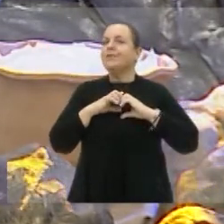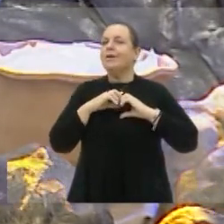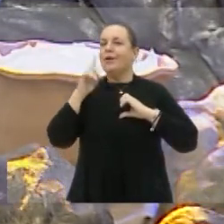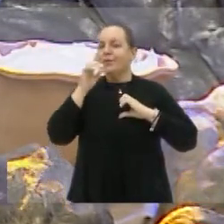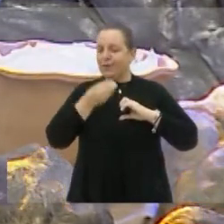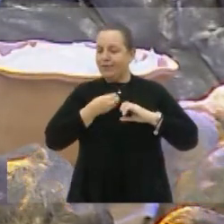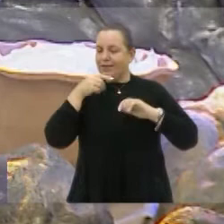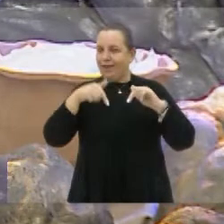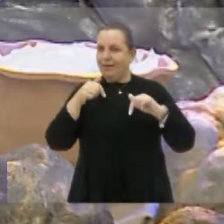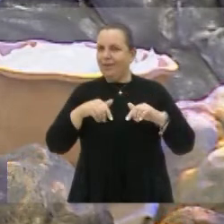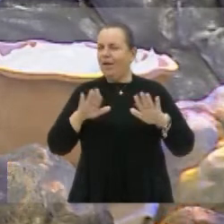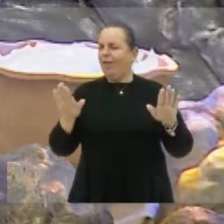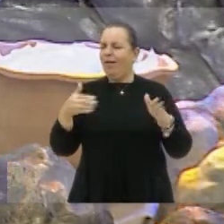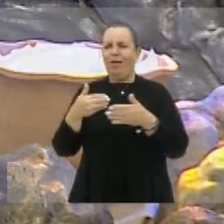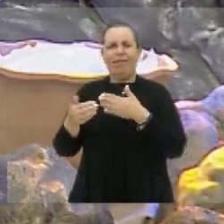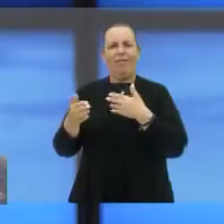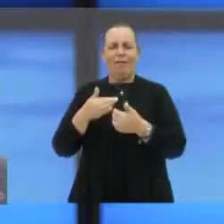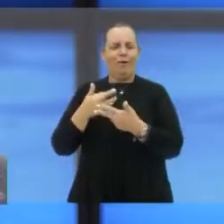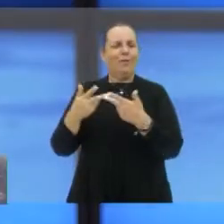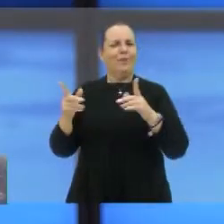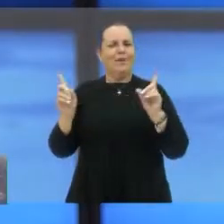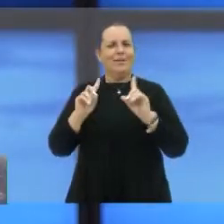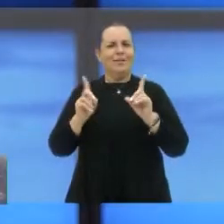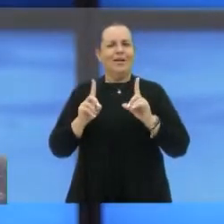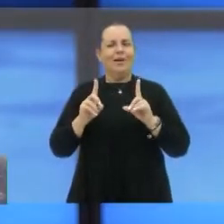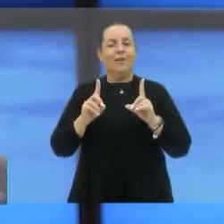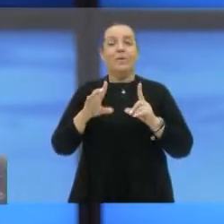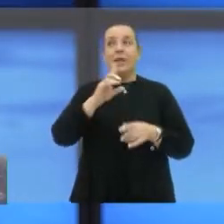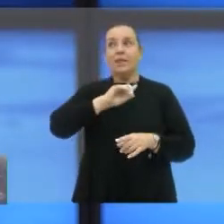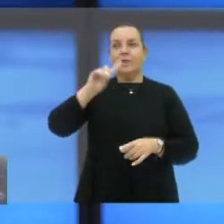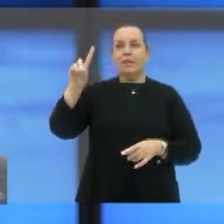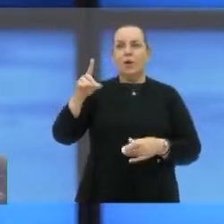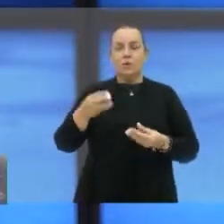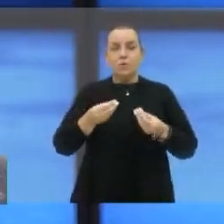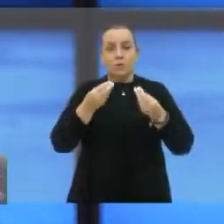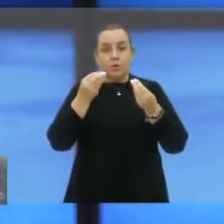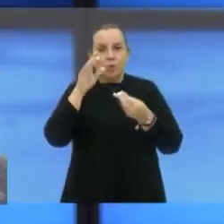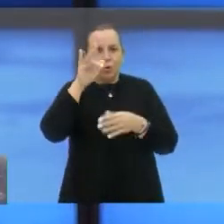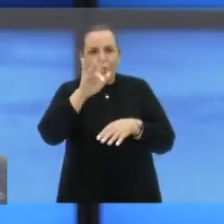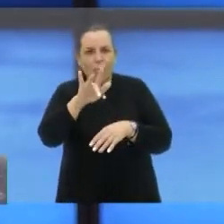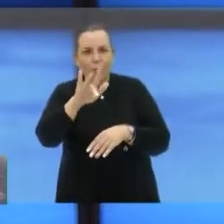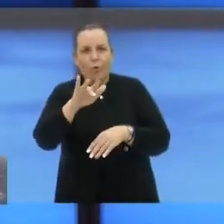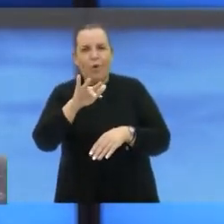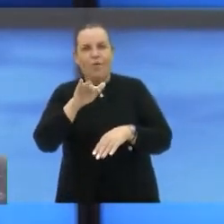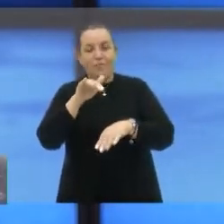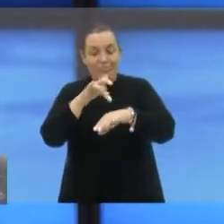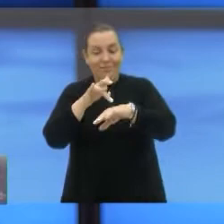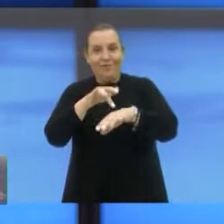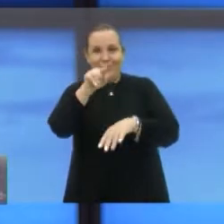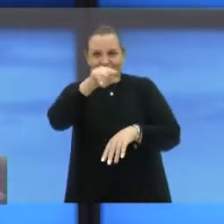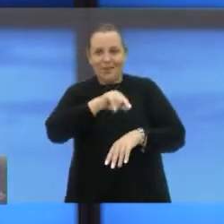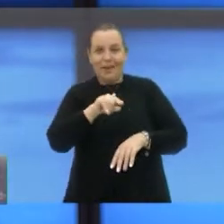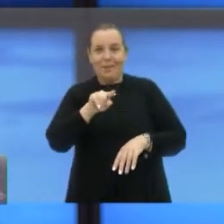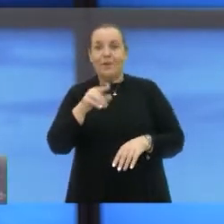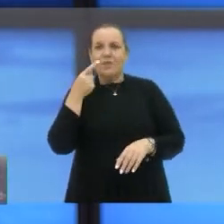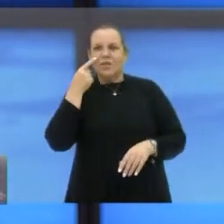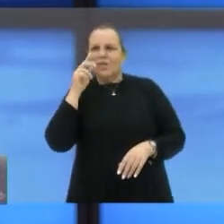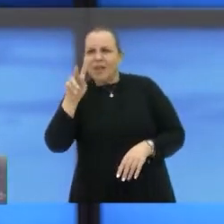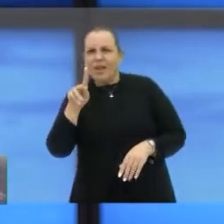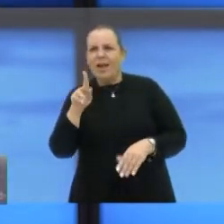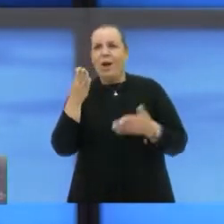não. Se Deus te colocou nesse momento acompanhando esta pregação, é porque Deus tem um milagre para realizar na tua